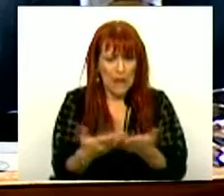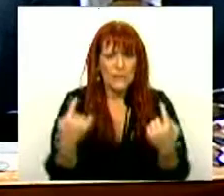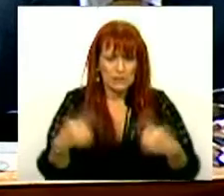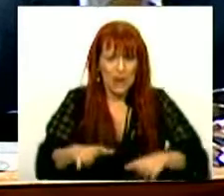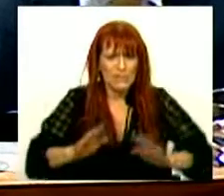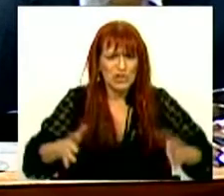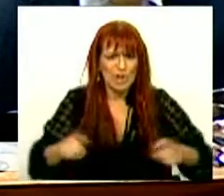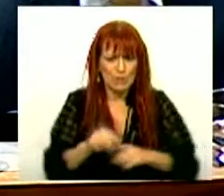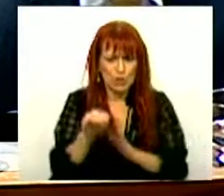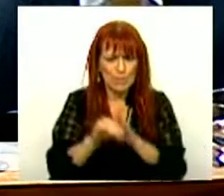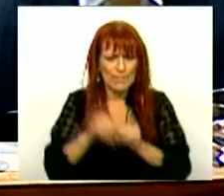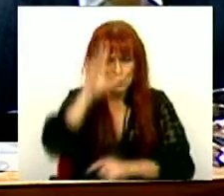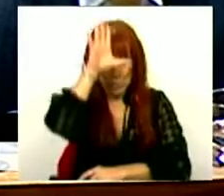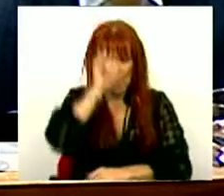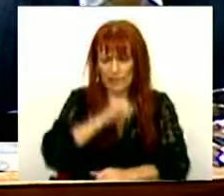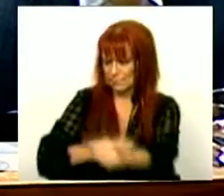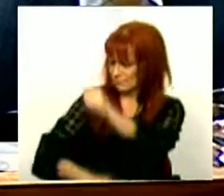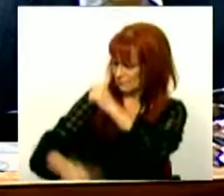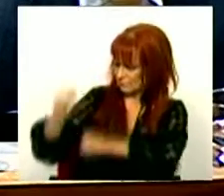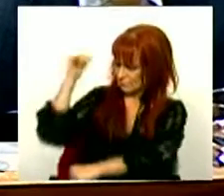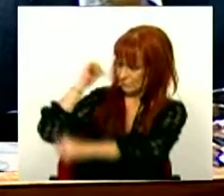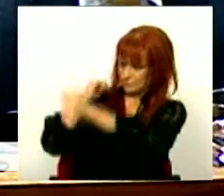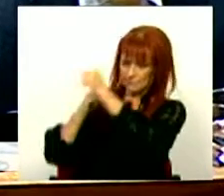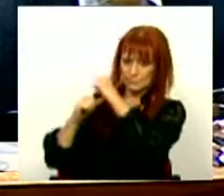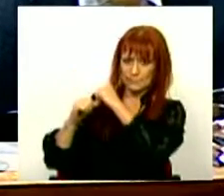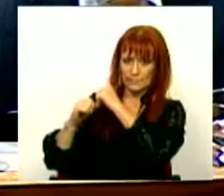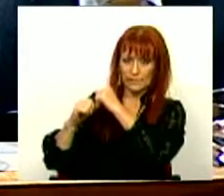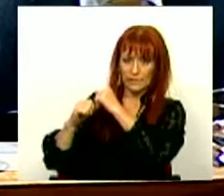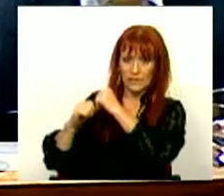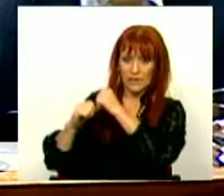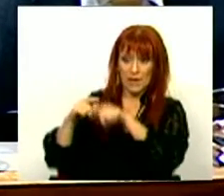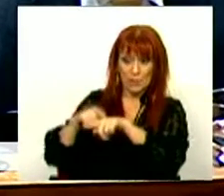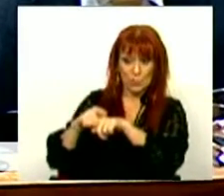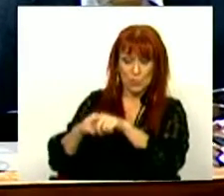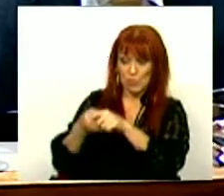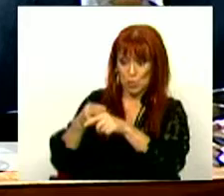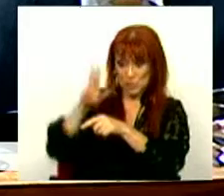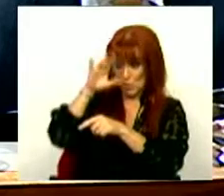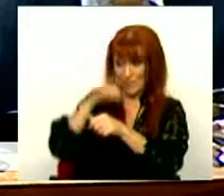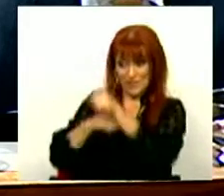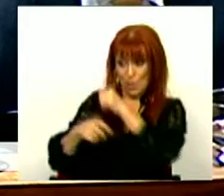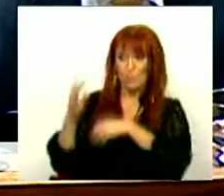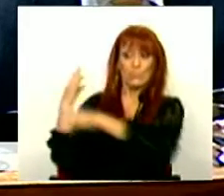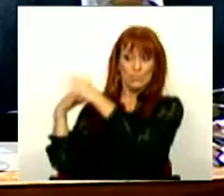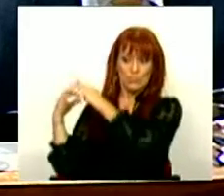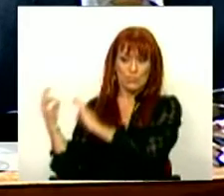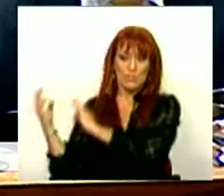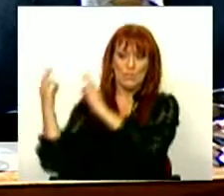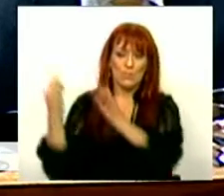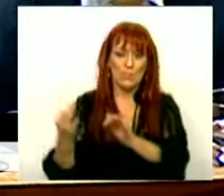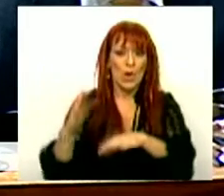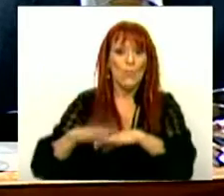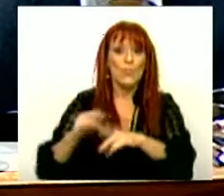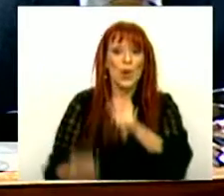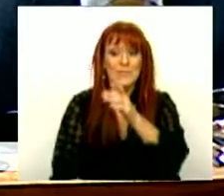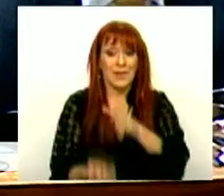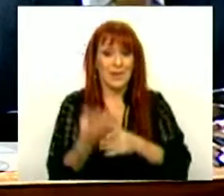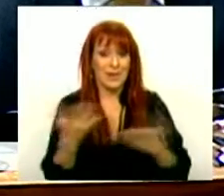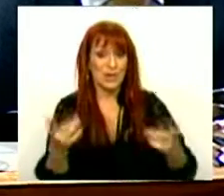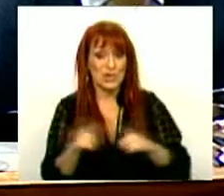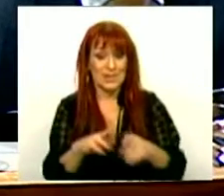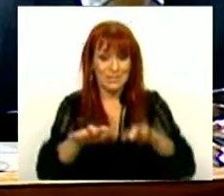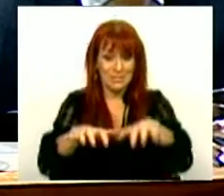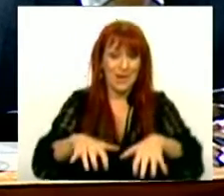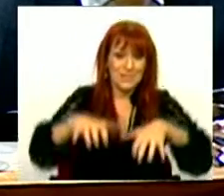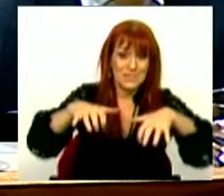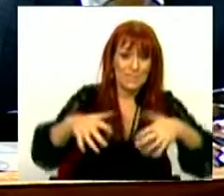já do programa de governo do meu anterior governo, e que foi adiado em virtude da criação pela